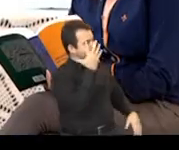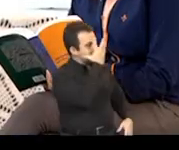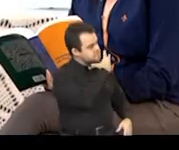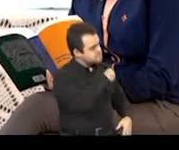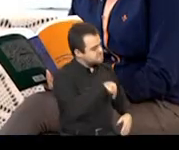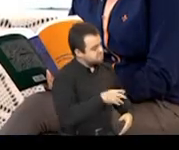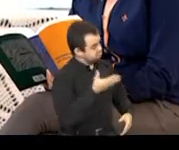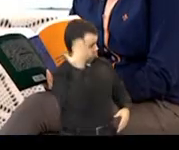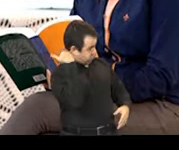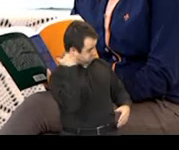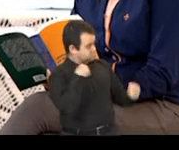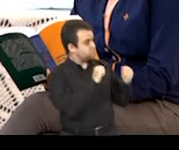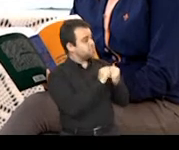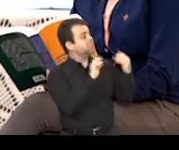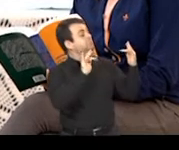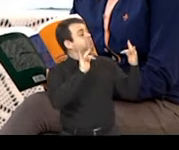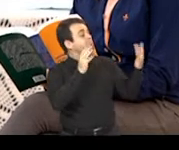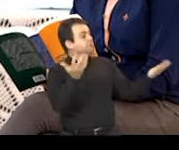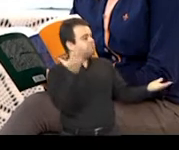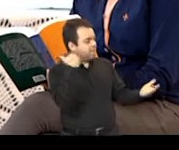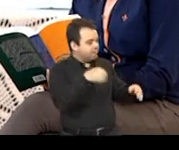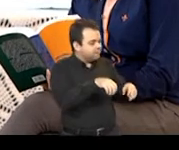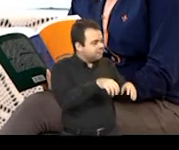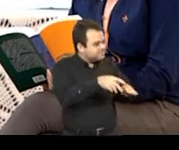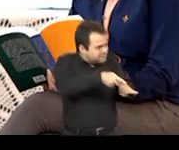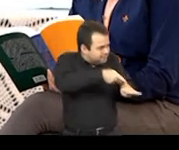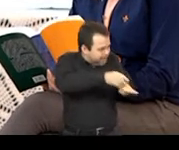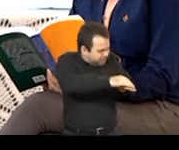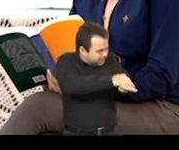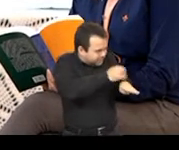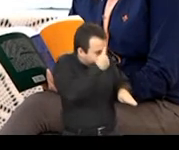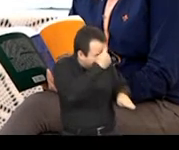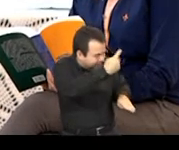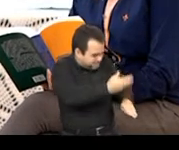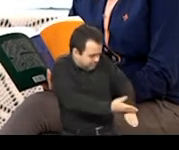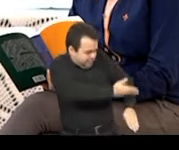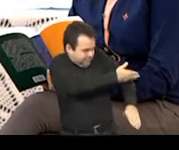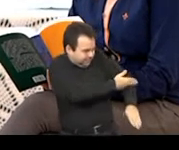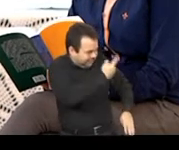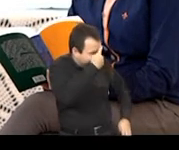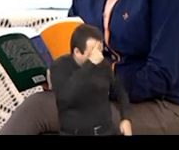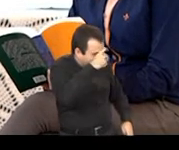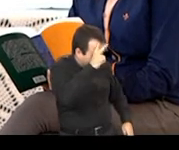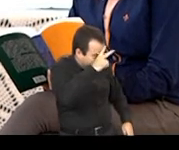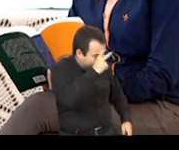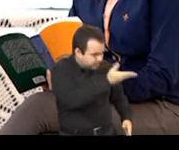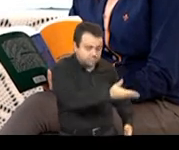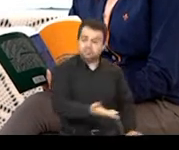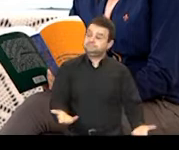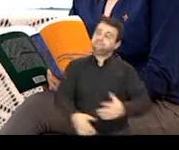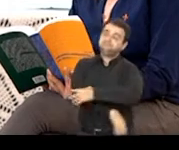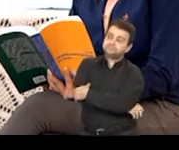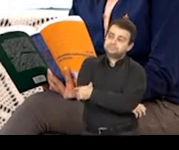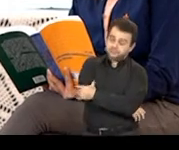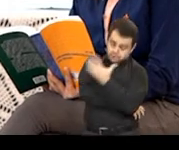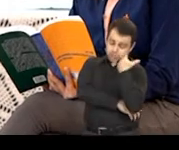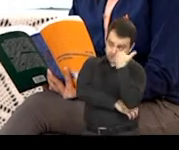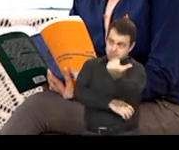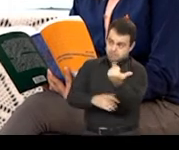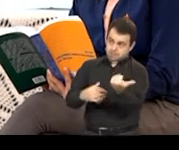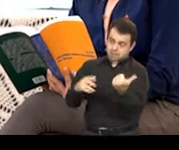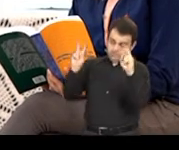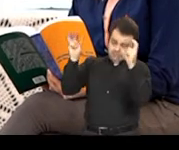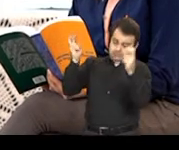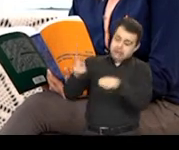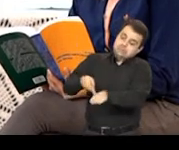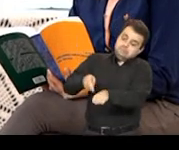andava comigo, usava uns sapatões 7 léguas, lembra? Foi para falar sobre isso que você me fez subir